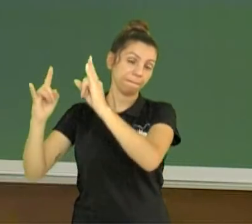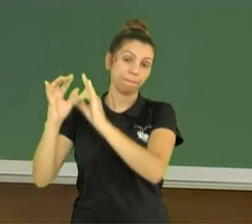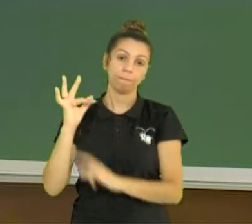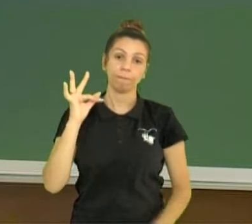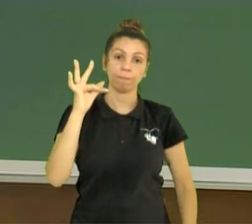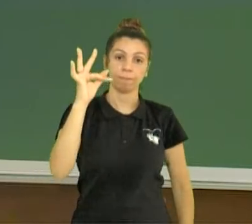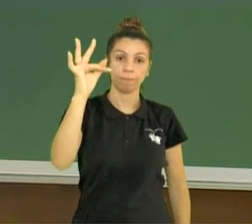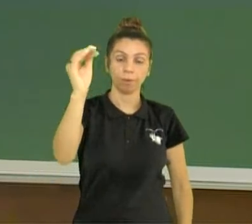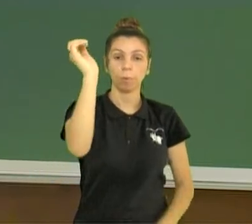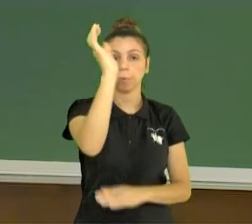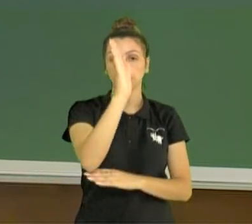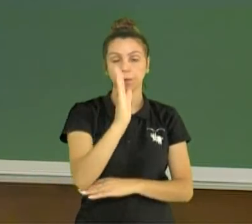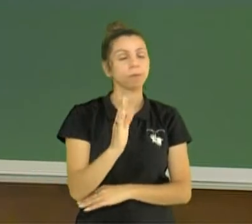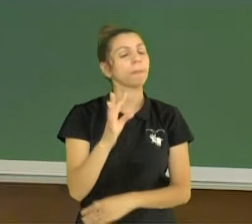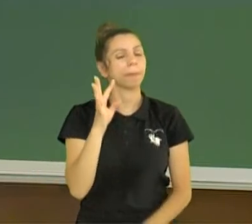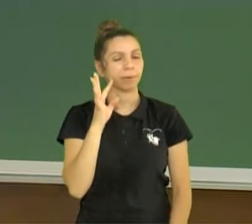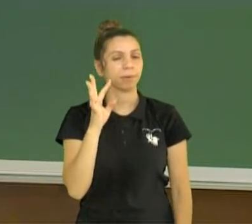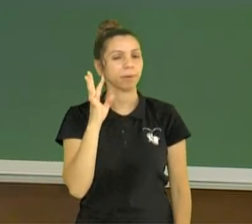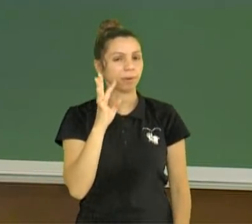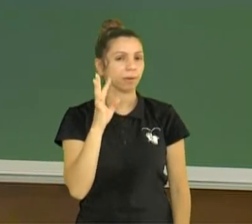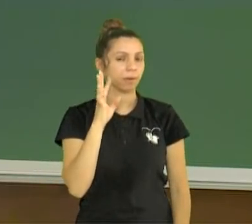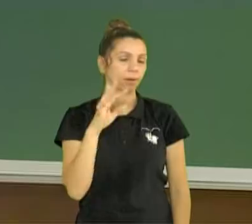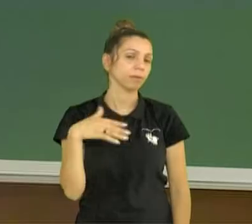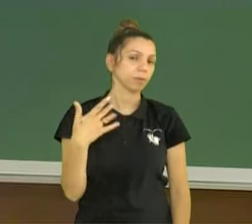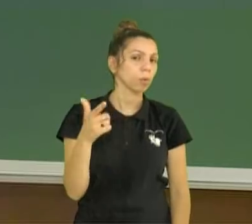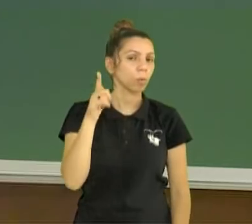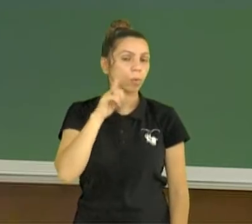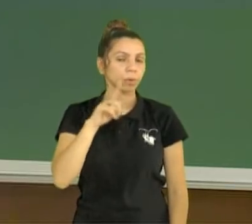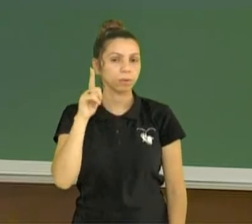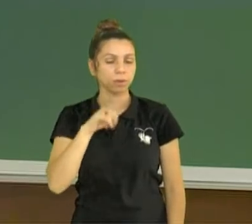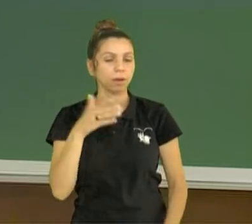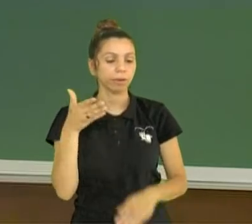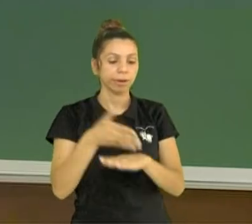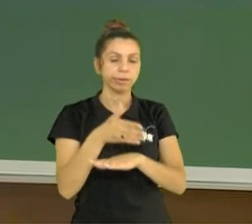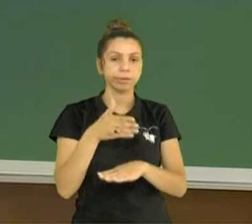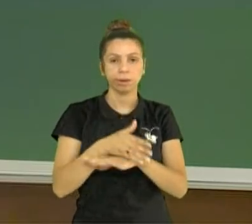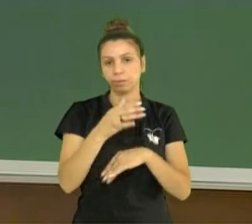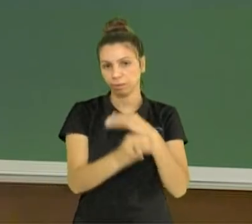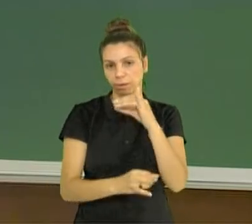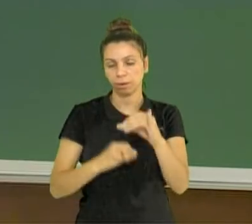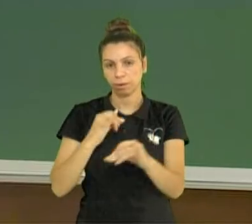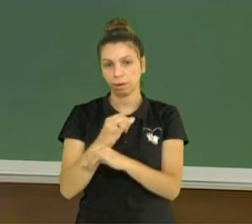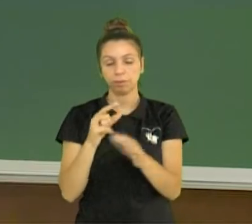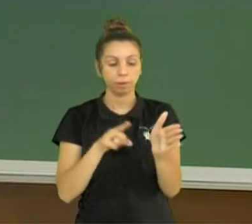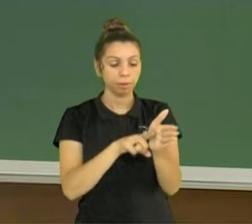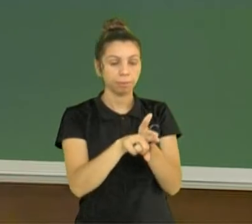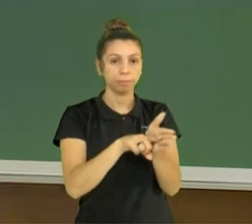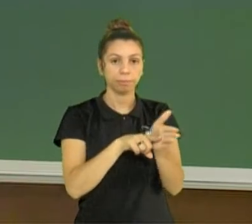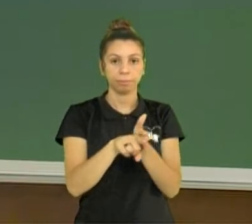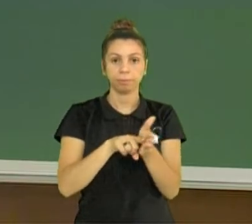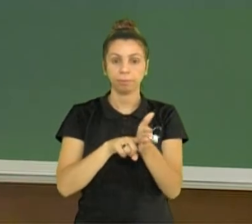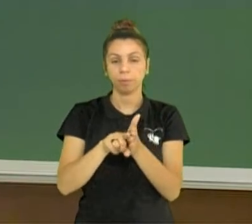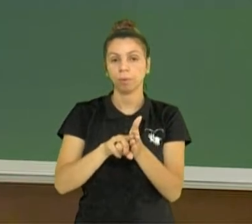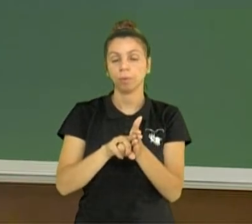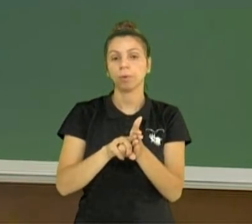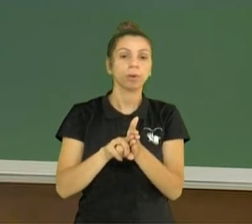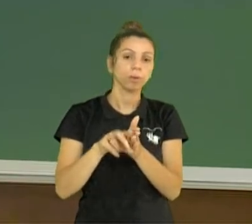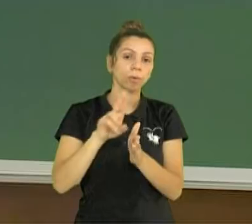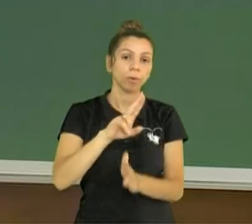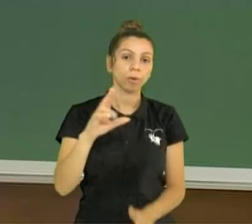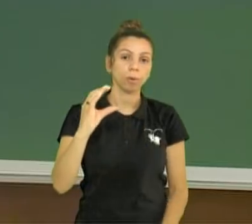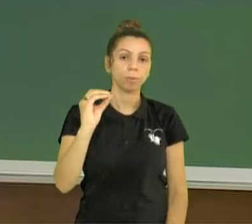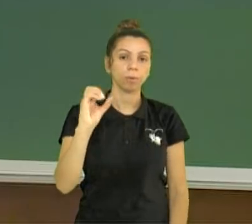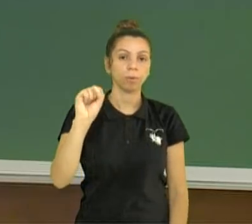do Brasil. Muito bacana. Quem tiver condições, quem tiver acesso tecnológico, pesquisem a história Os Candangos,